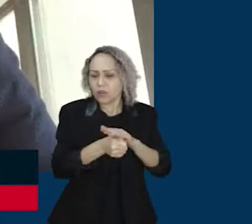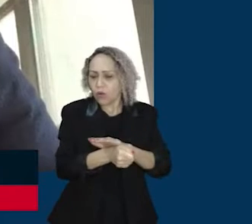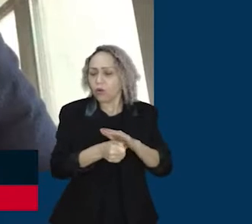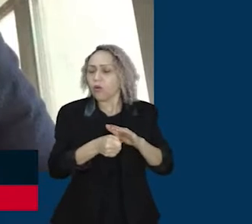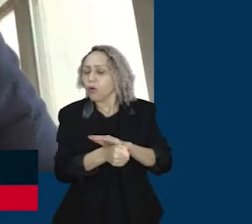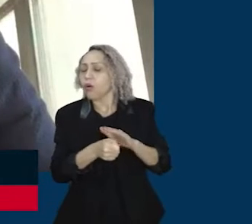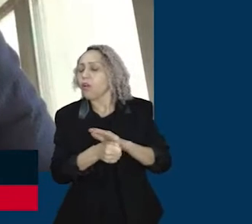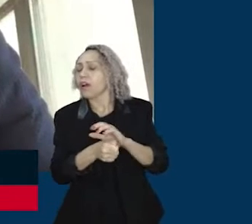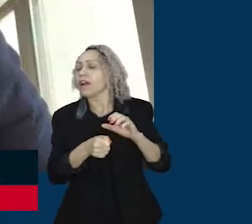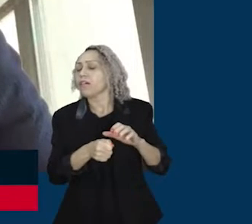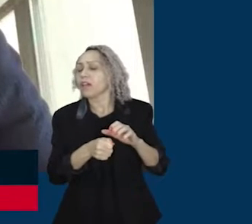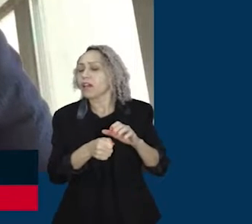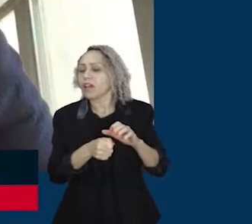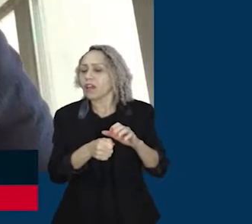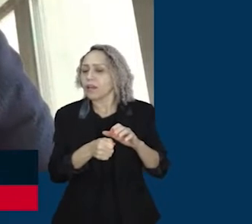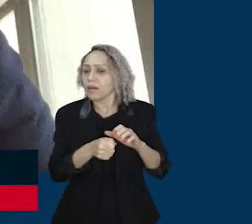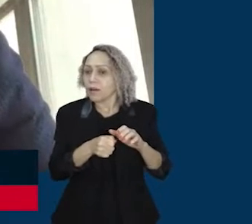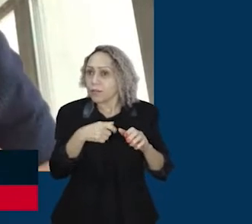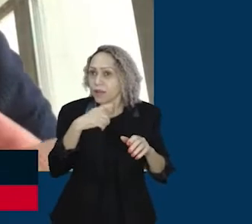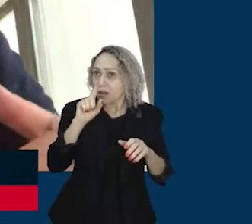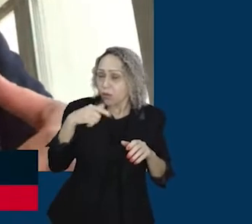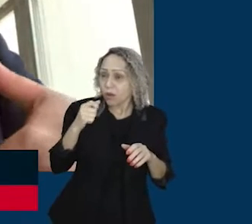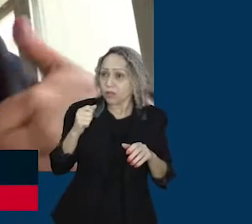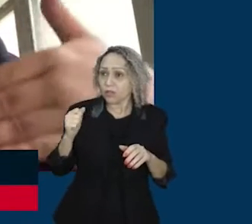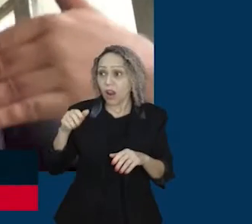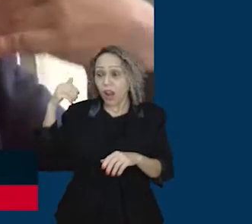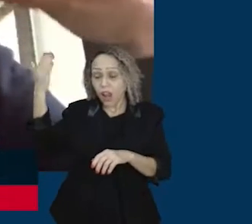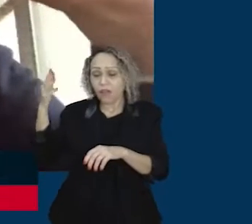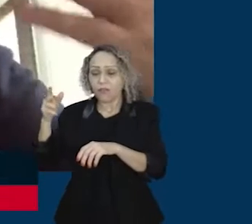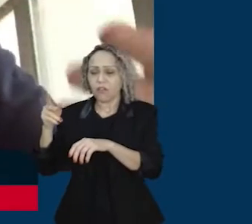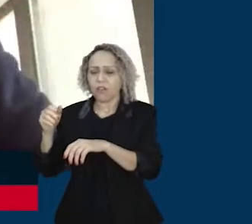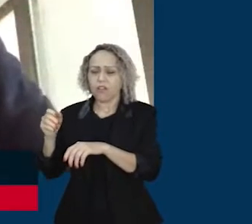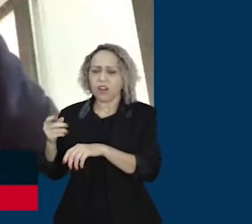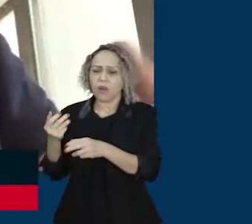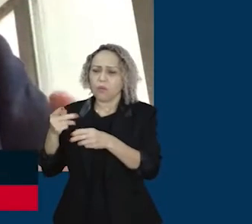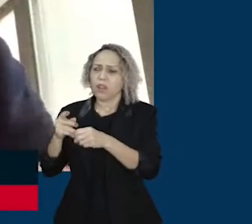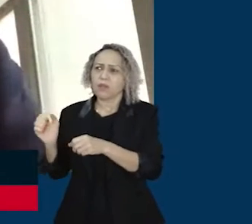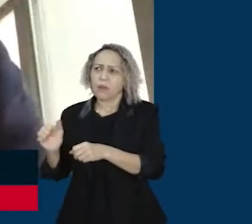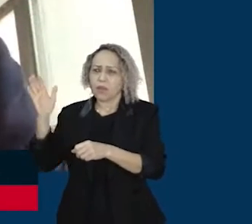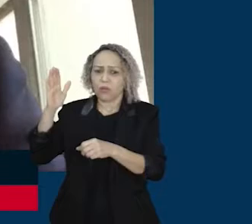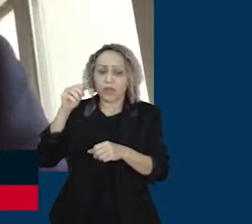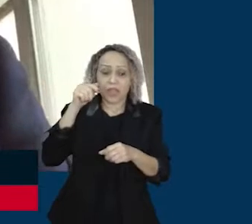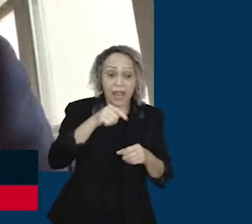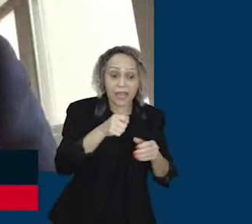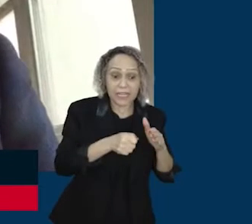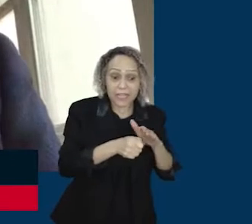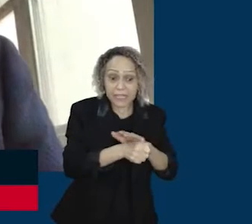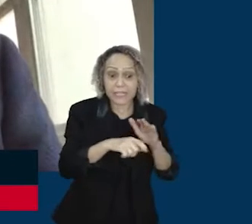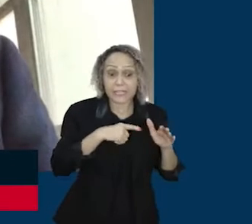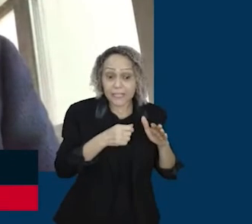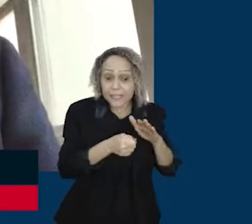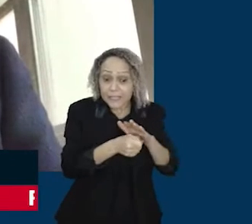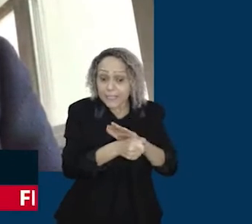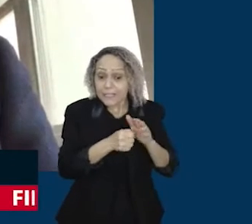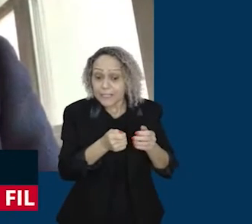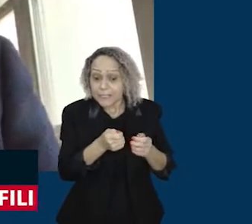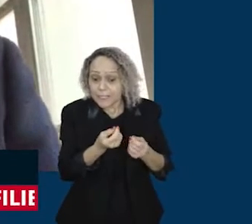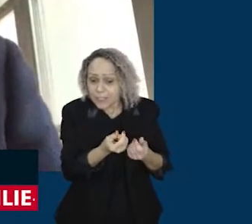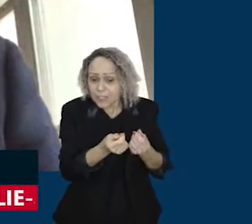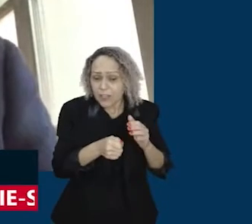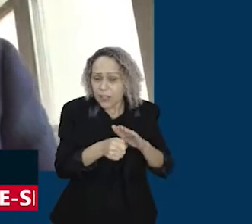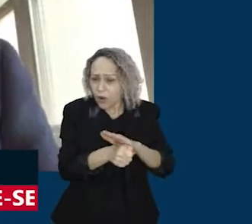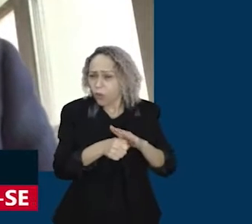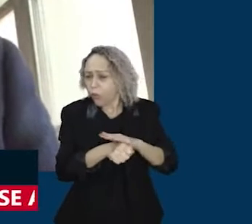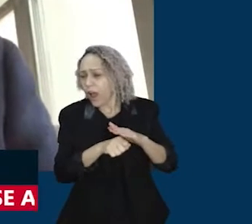pegamos dos dividendos da Petrobras, dos lucros extraordinários que a Petrobras ofere justamente nos períodos